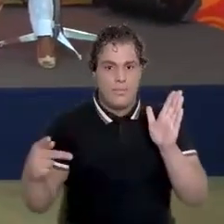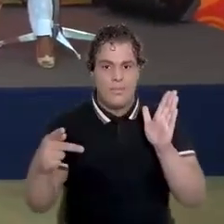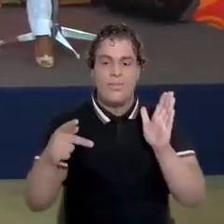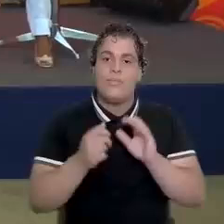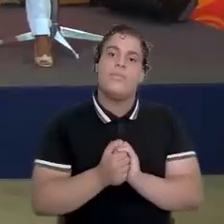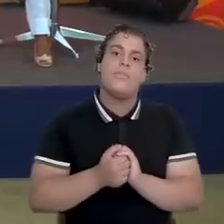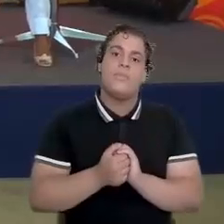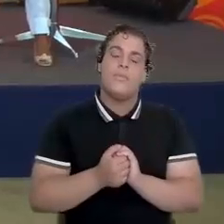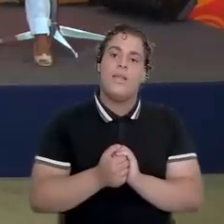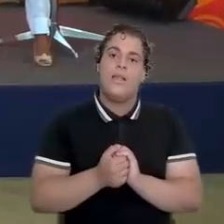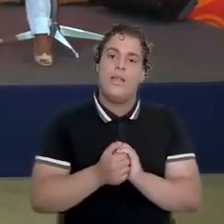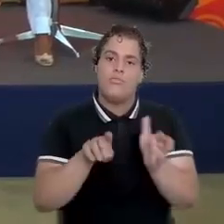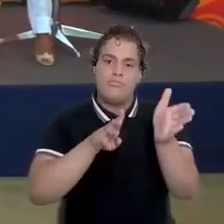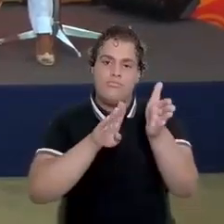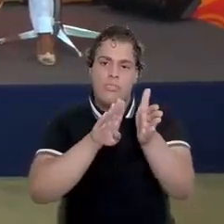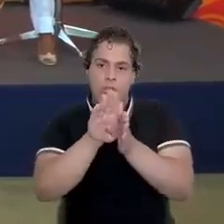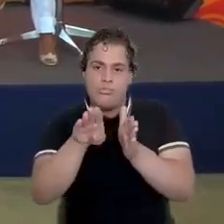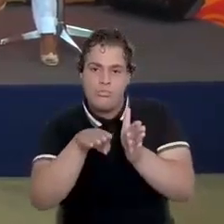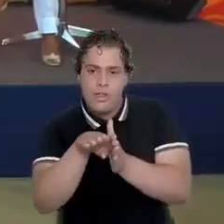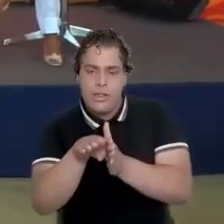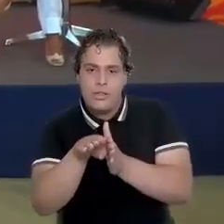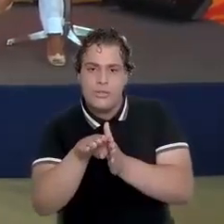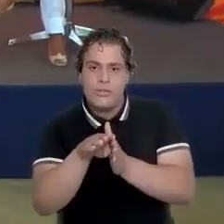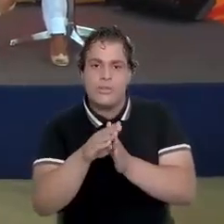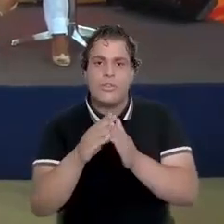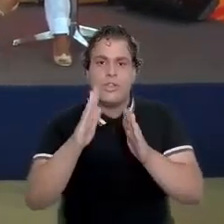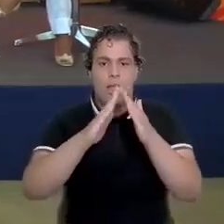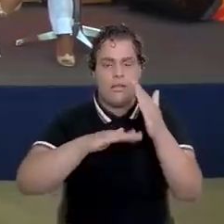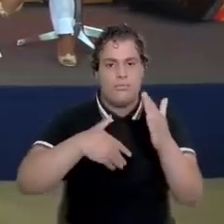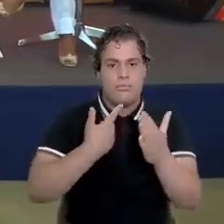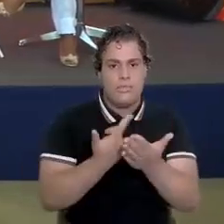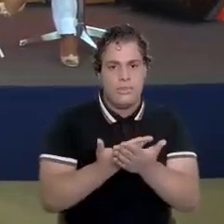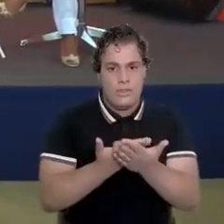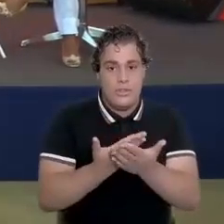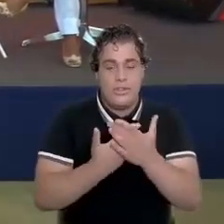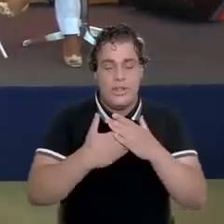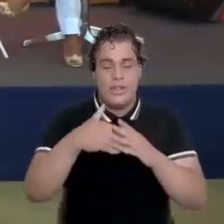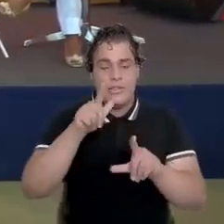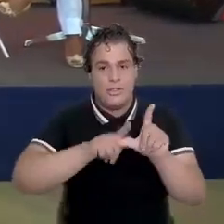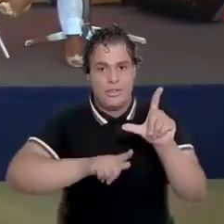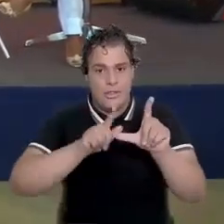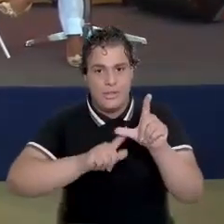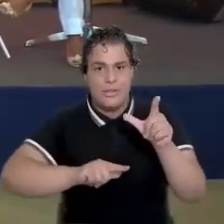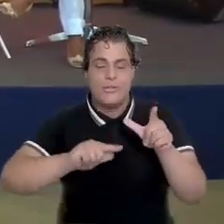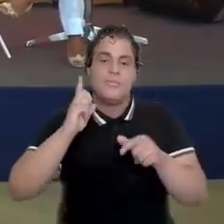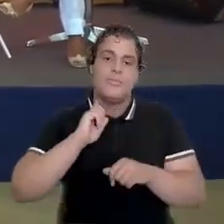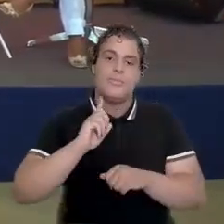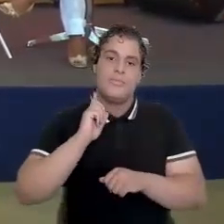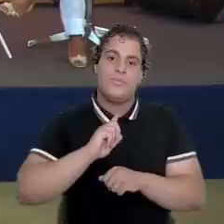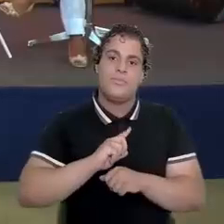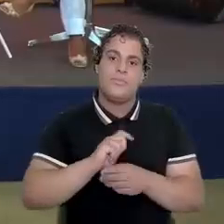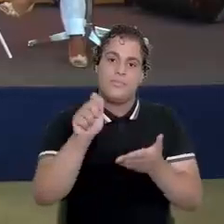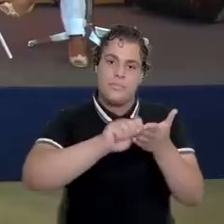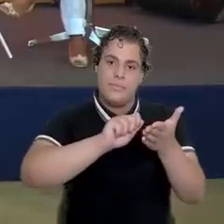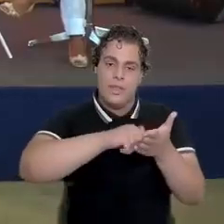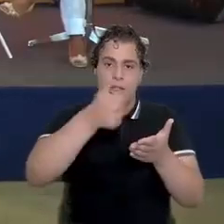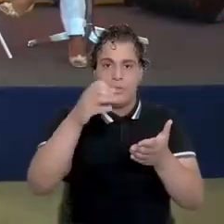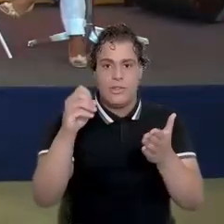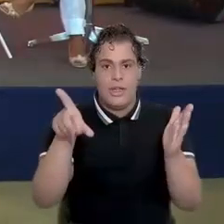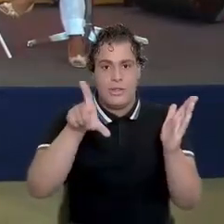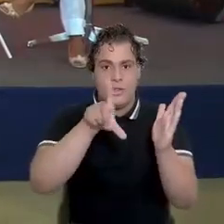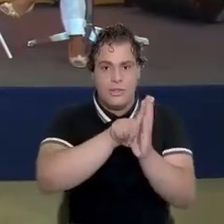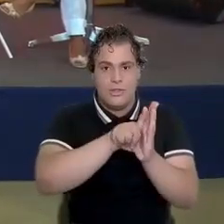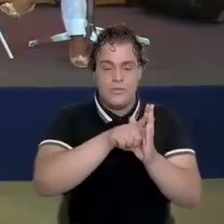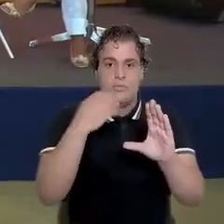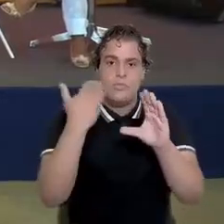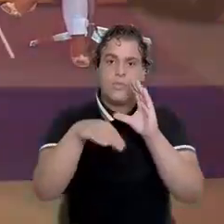cabelos lisos e loiros, cujo comprimento lhe vai até os ombros. Ela traja vestido midi de mangas 3/4, estampado com listas